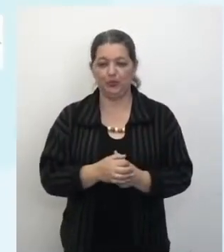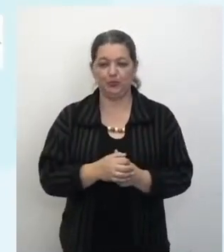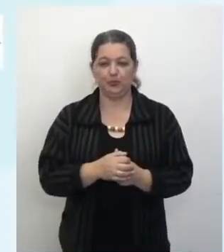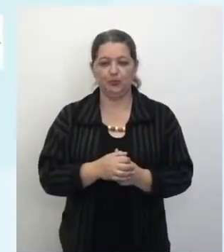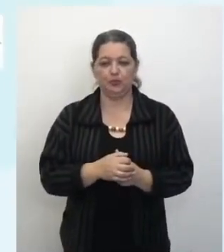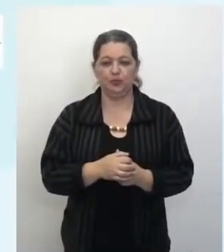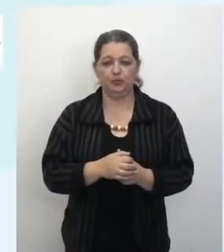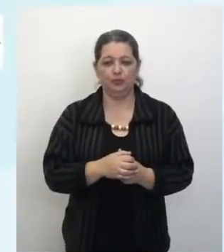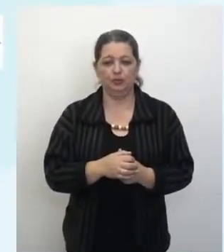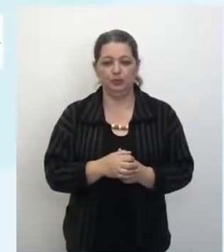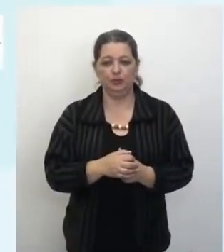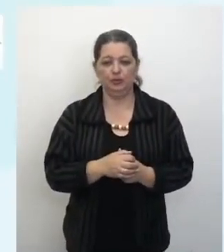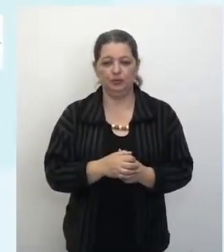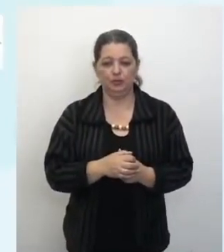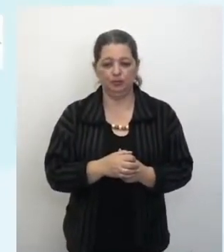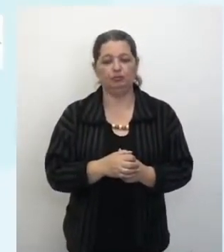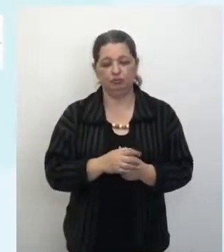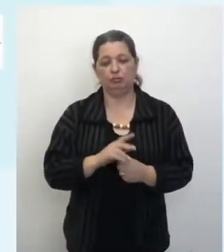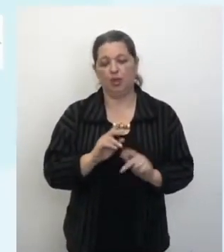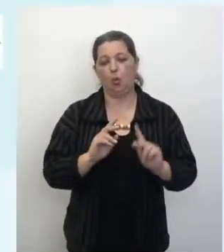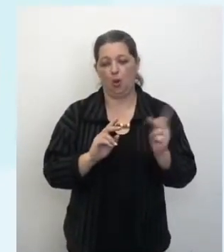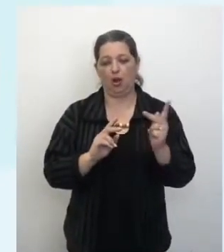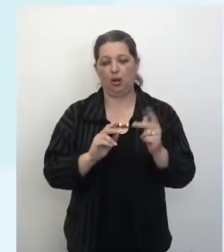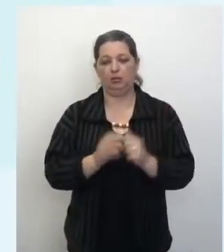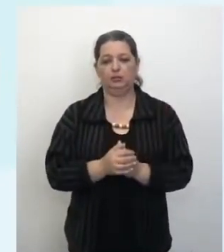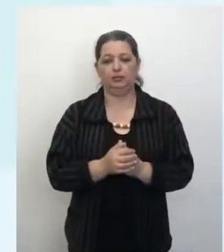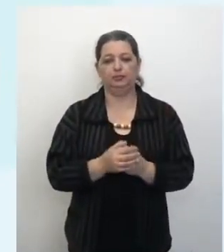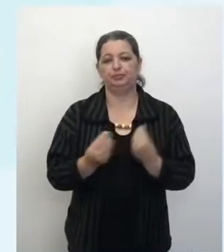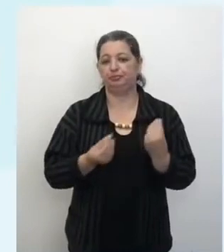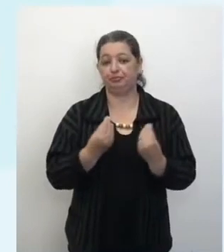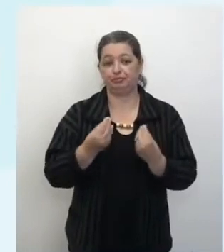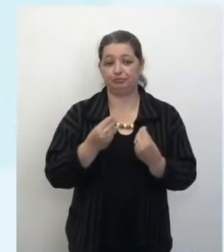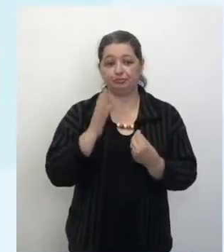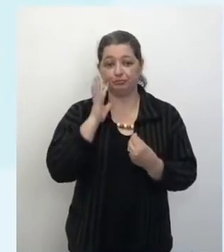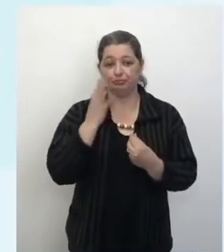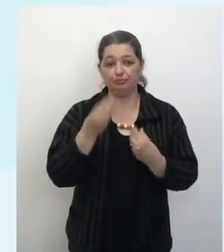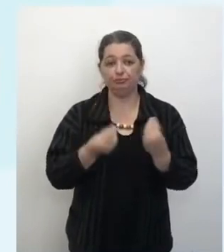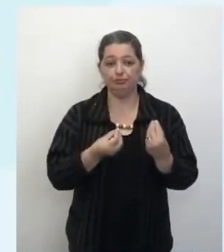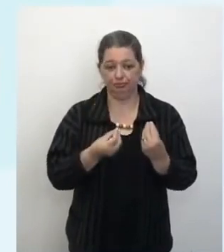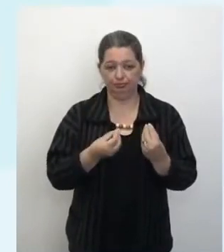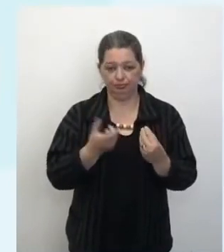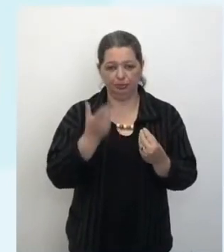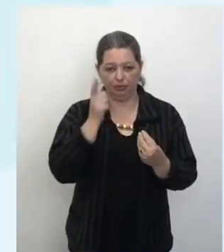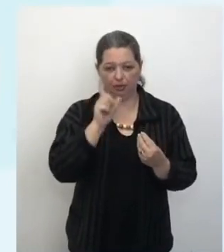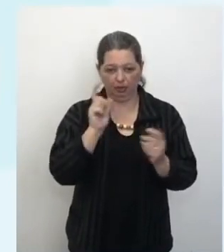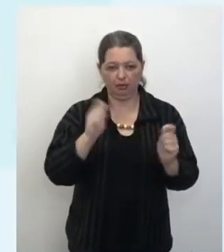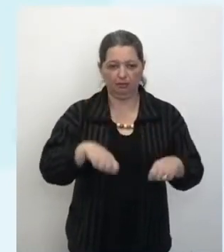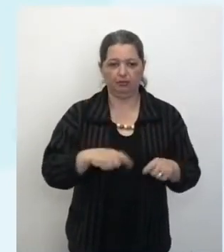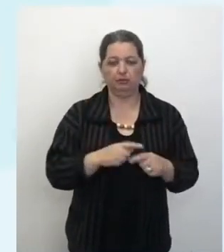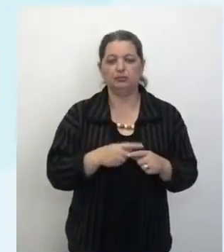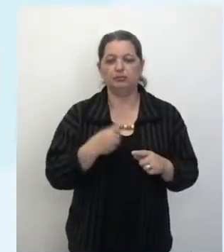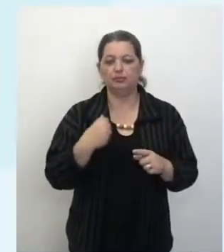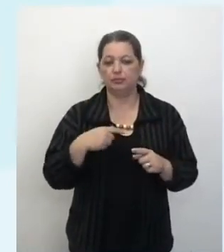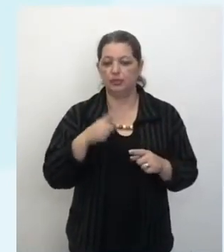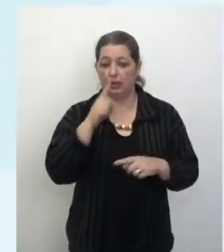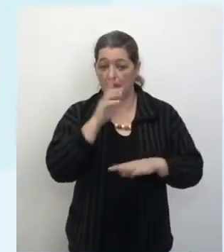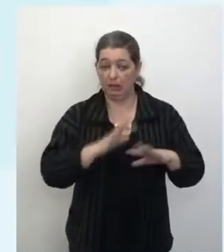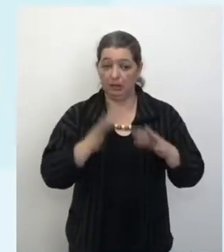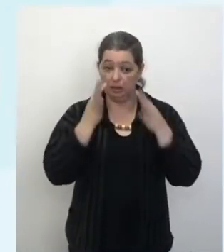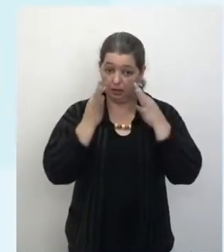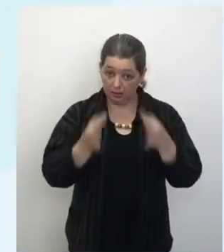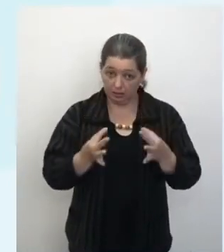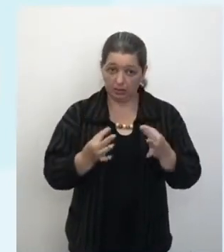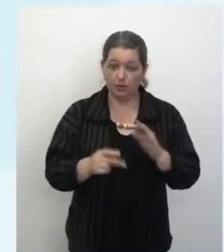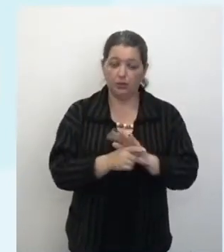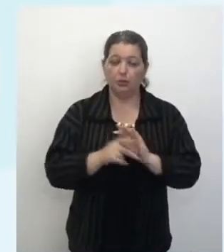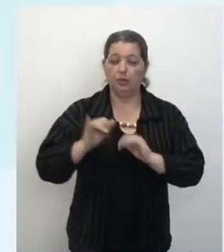me obedece, obrigada. É o meu H. Vou mostrar minha resolução, que dá para enxergar mesmo onde eu marquei, tá bom? Então, sempre você tome o cuidado, que é irracional.